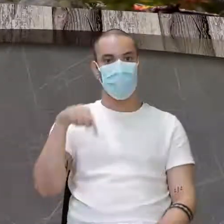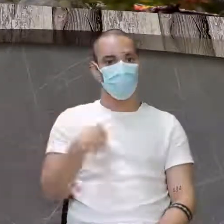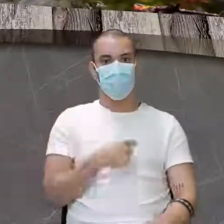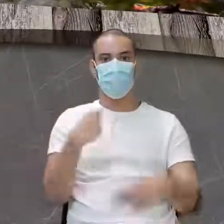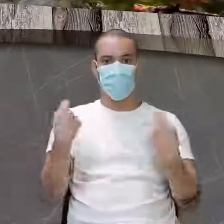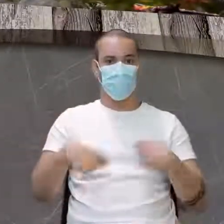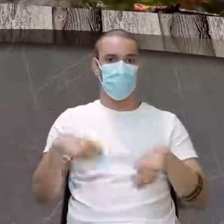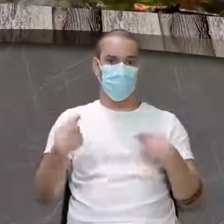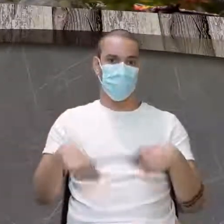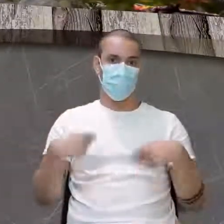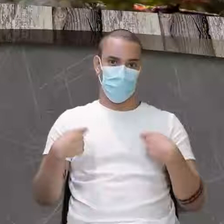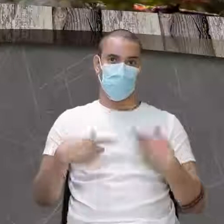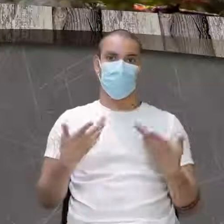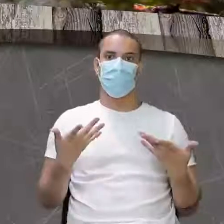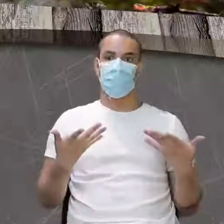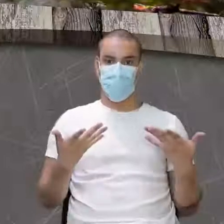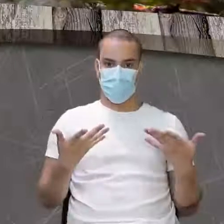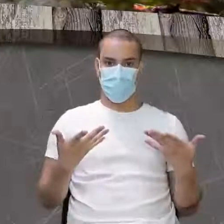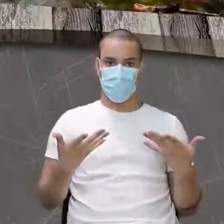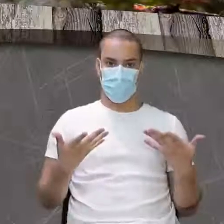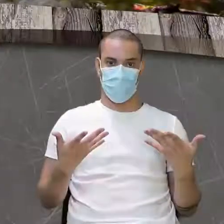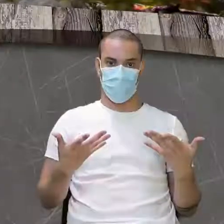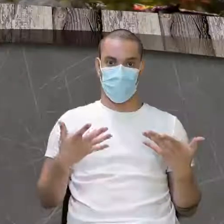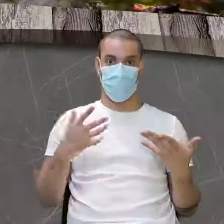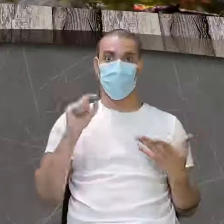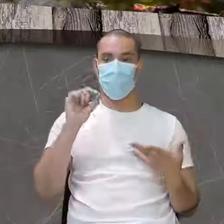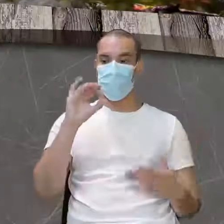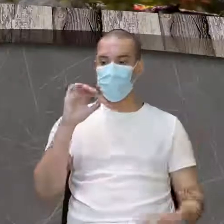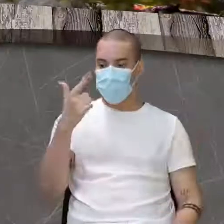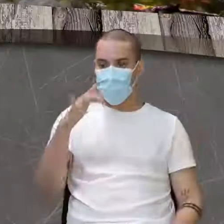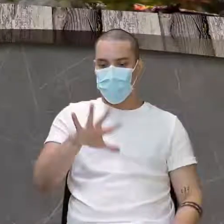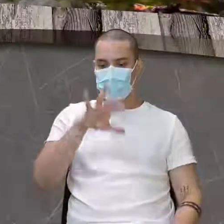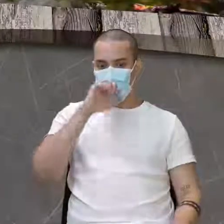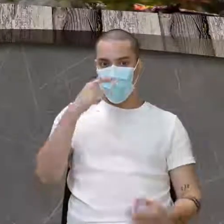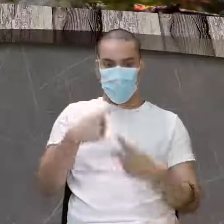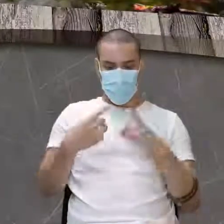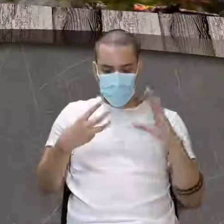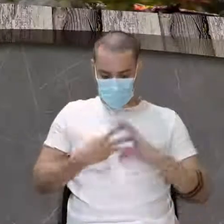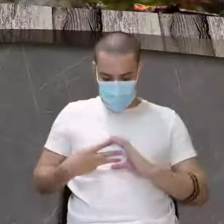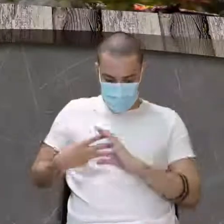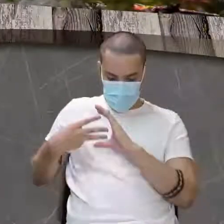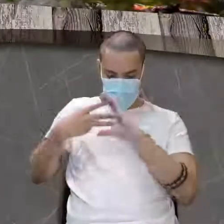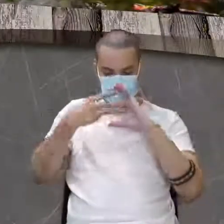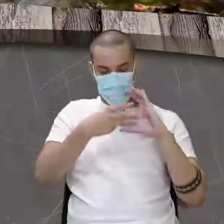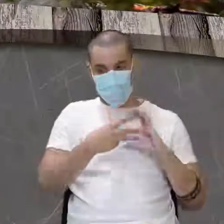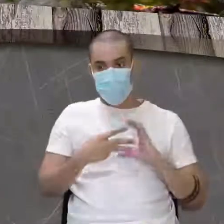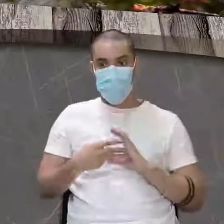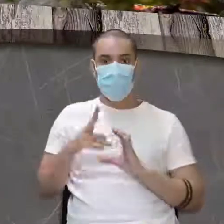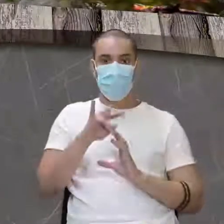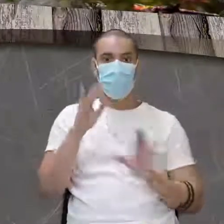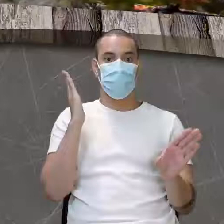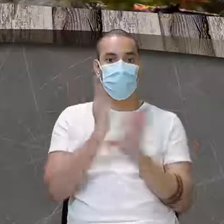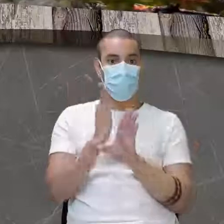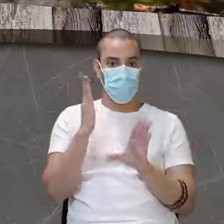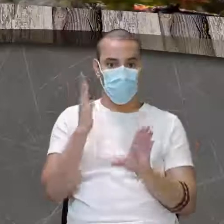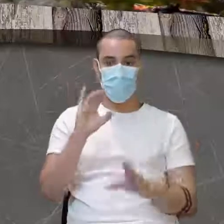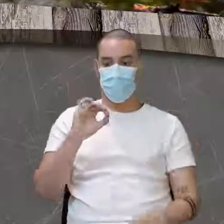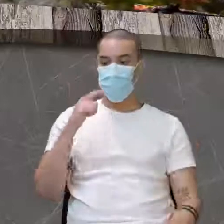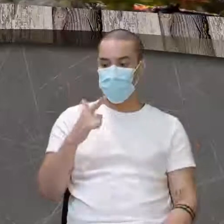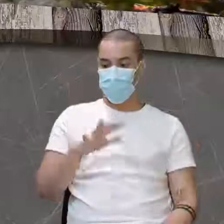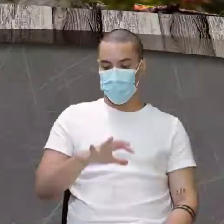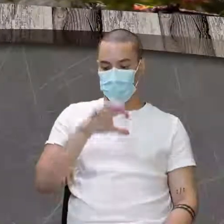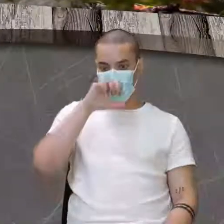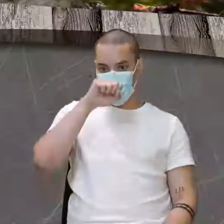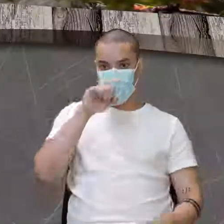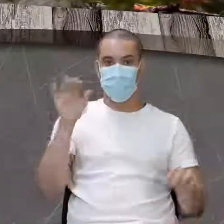do oxigênio. As nossas células vão trabalhar isso através do